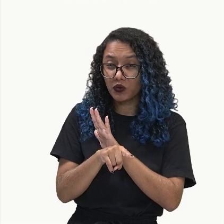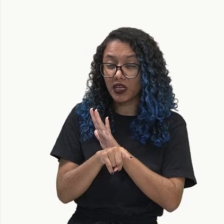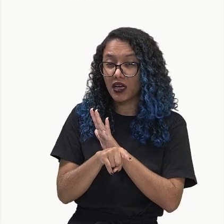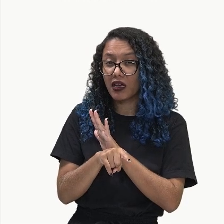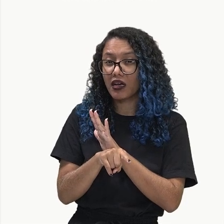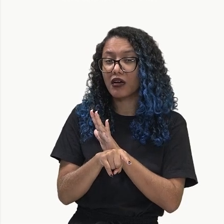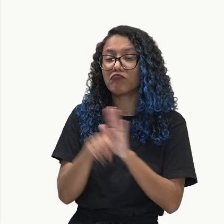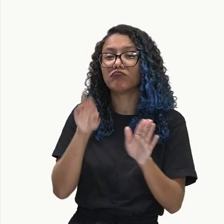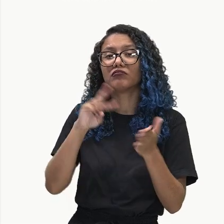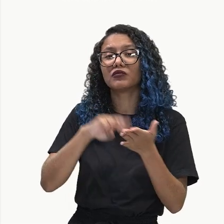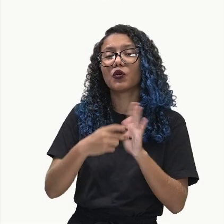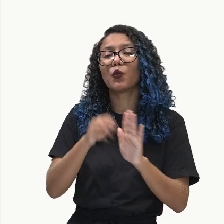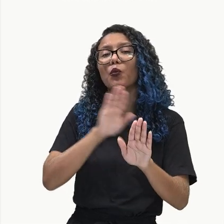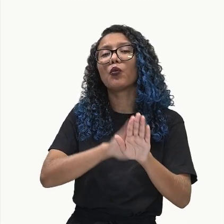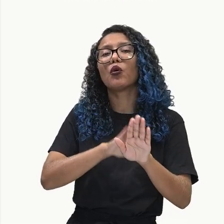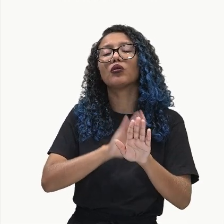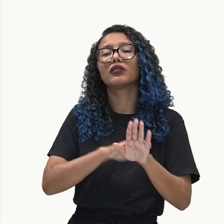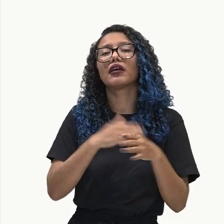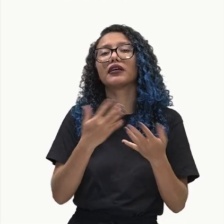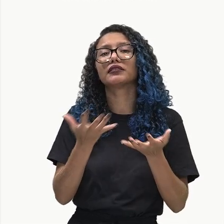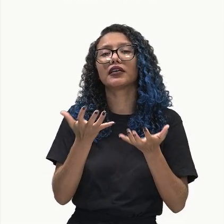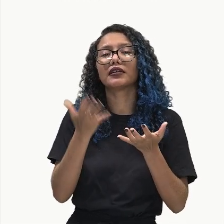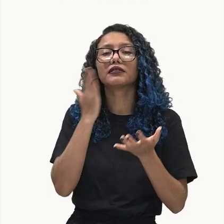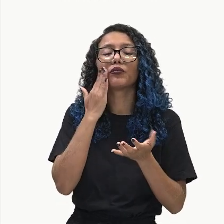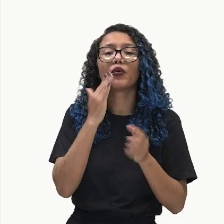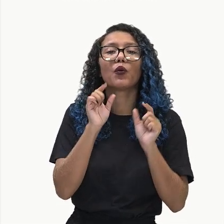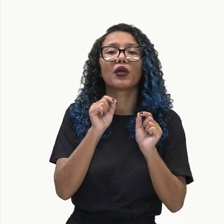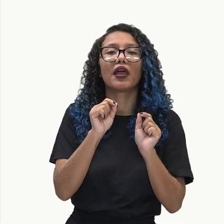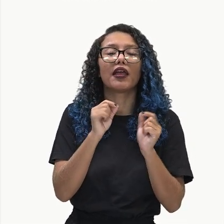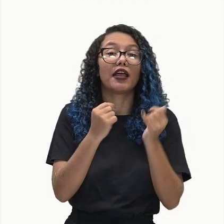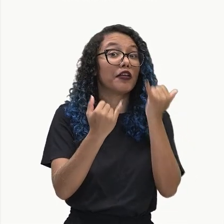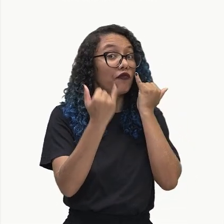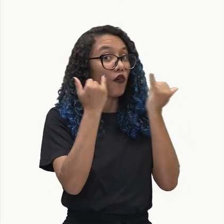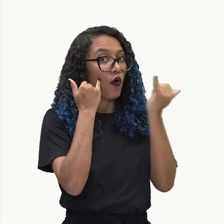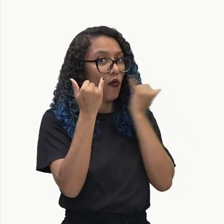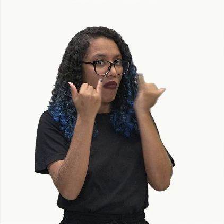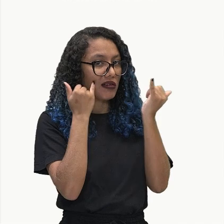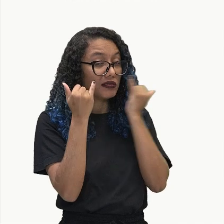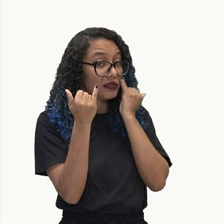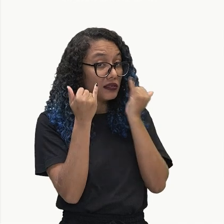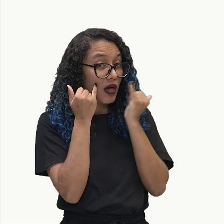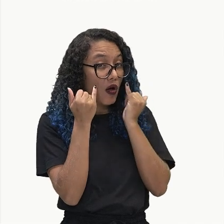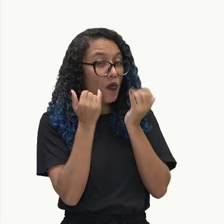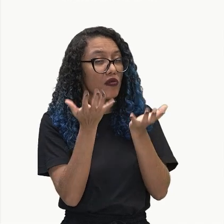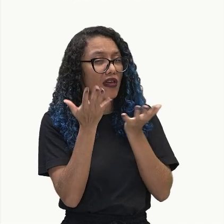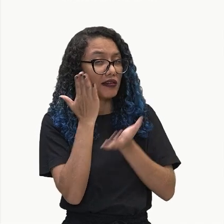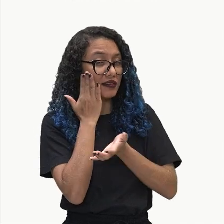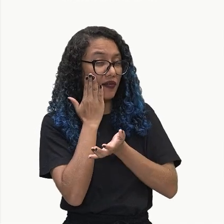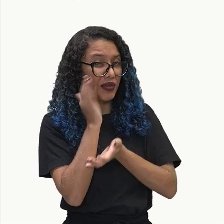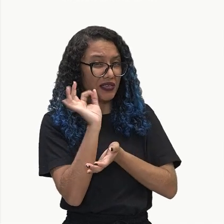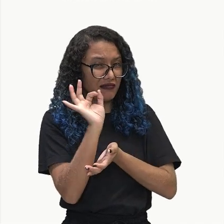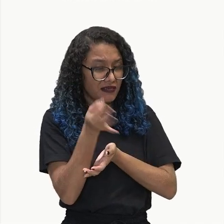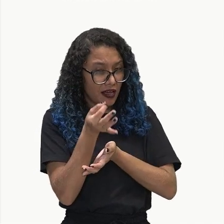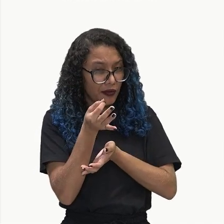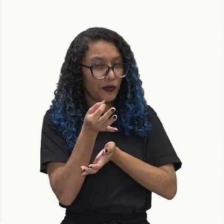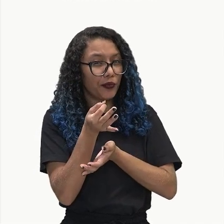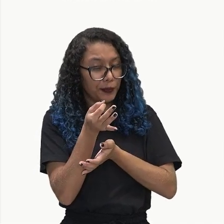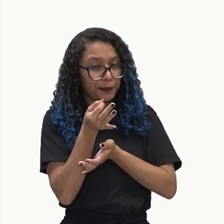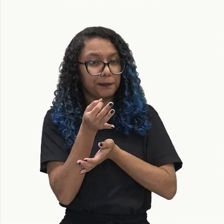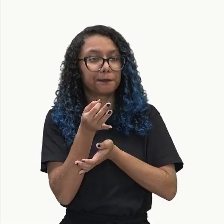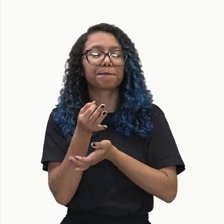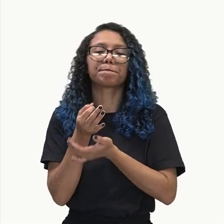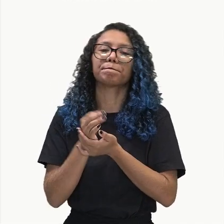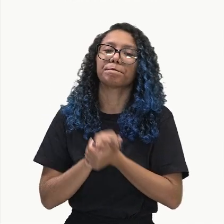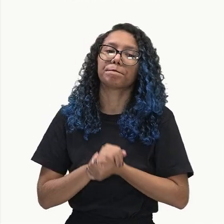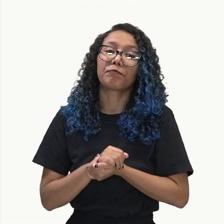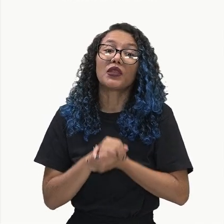a ideia, com o objetivo de obter informações específicas sobre determinado assunto, né? Estes